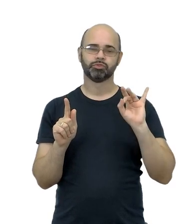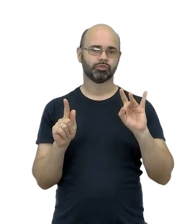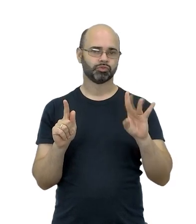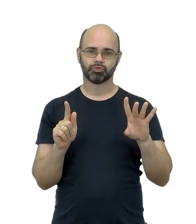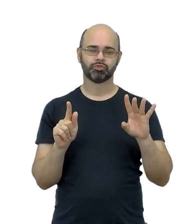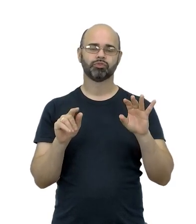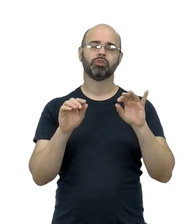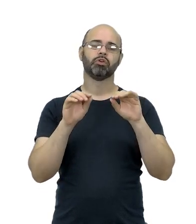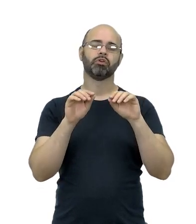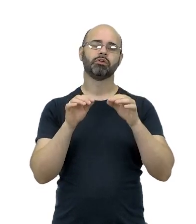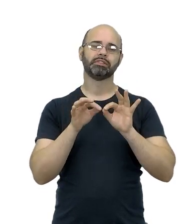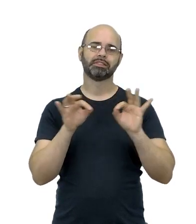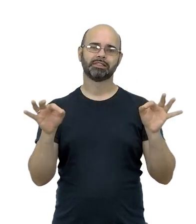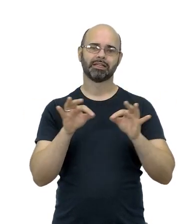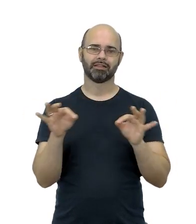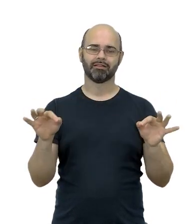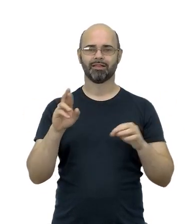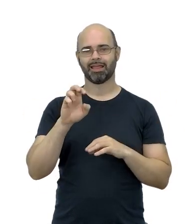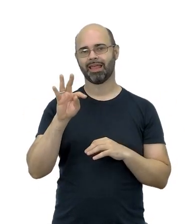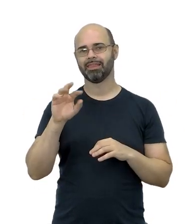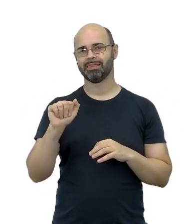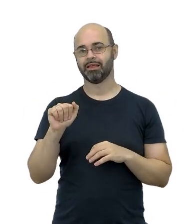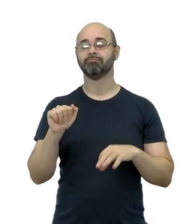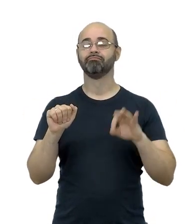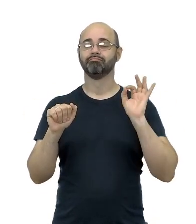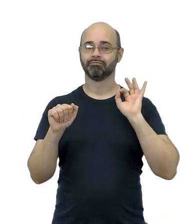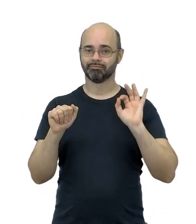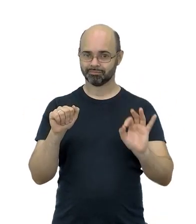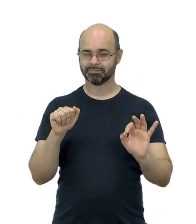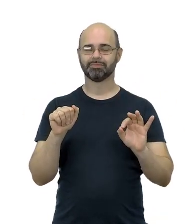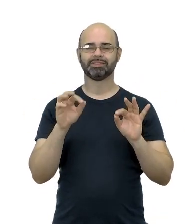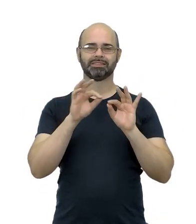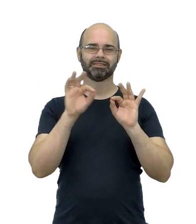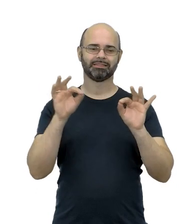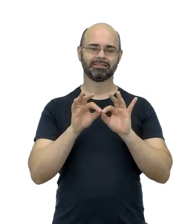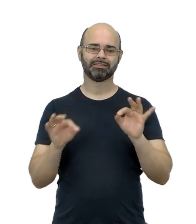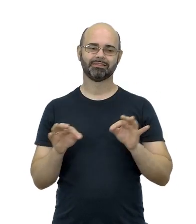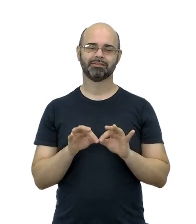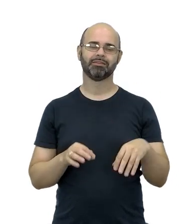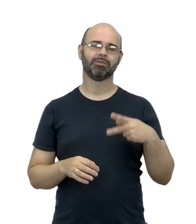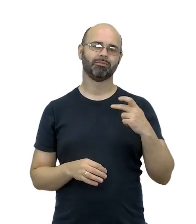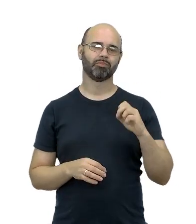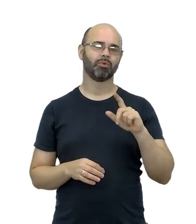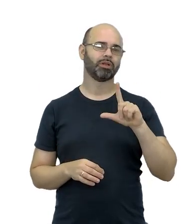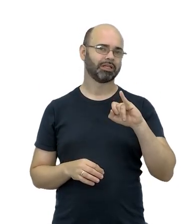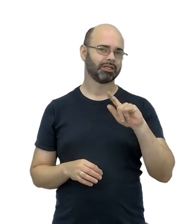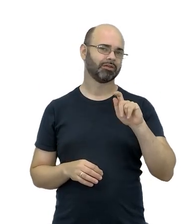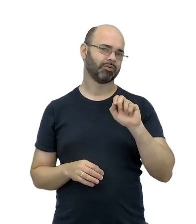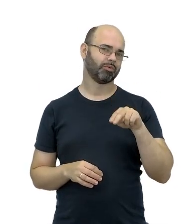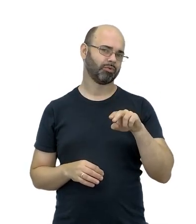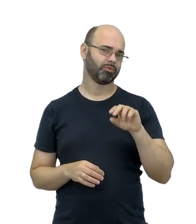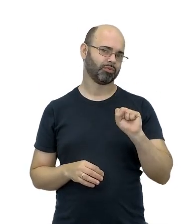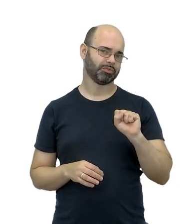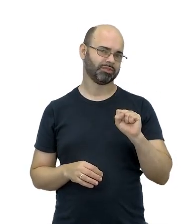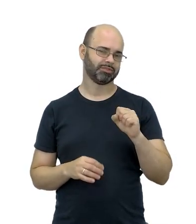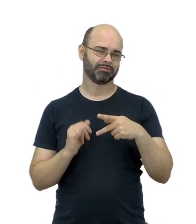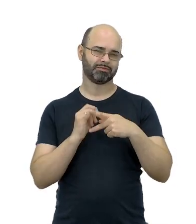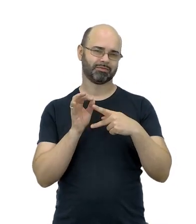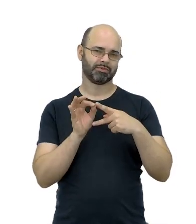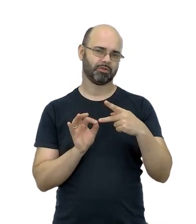formadas por segmentos de reta. Então, essas daqui que são chamadas de polígonos, tá? Então, no